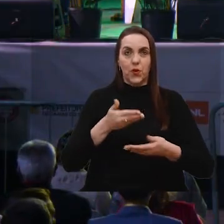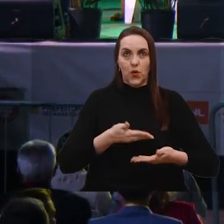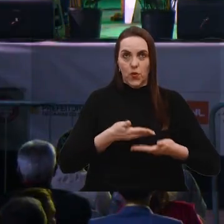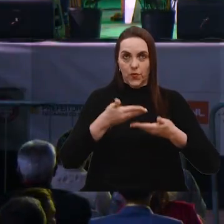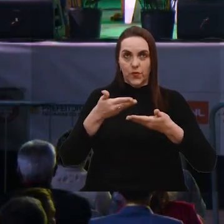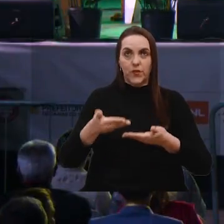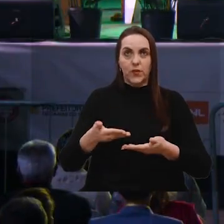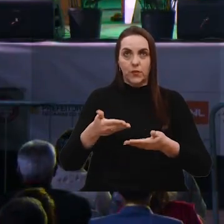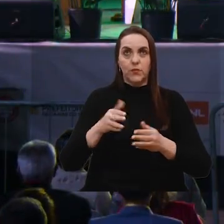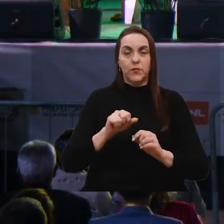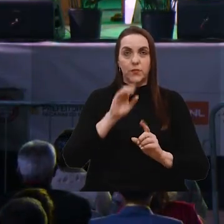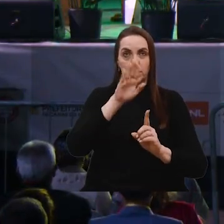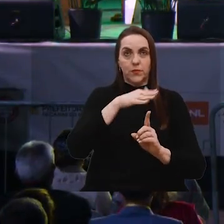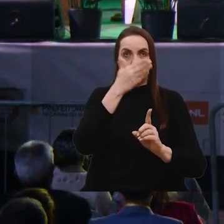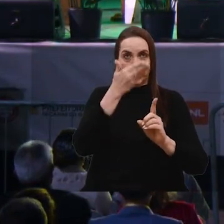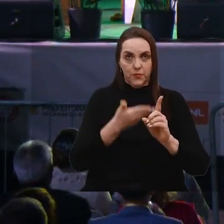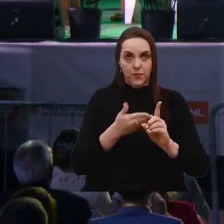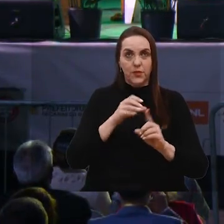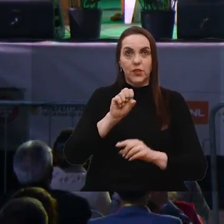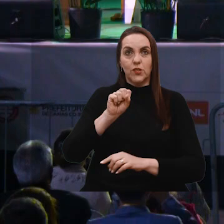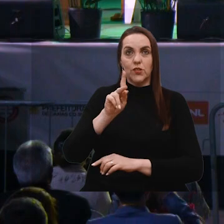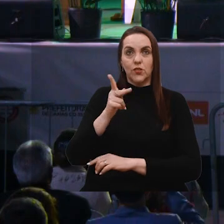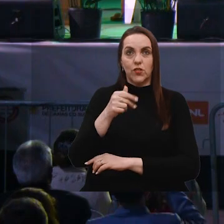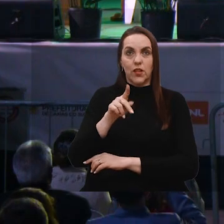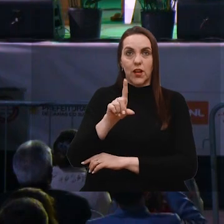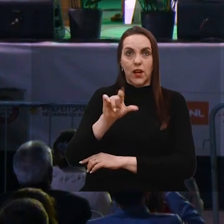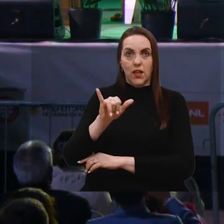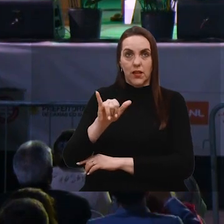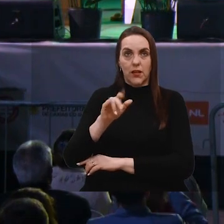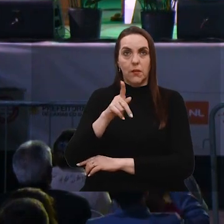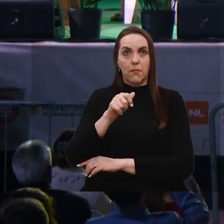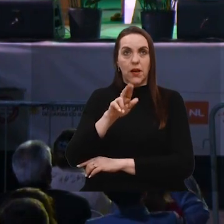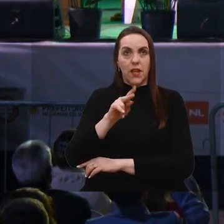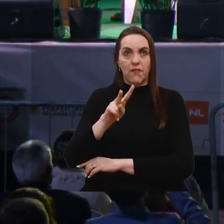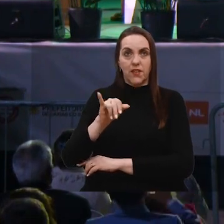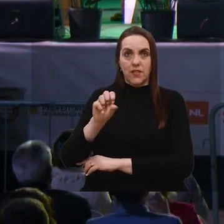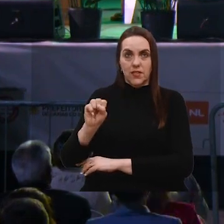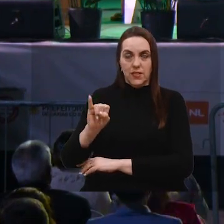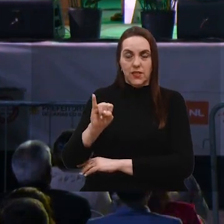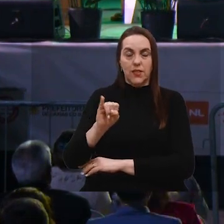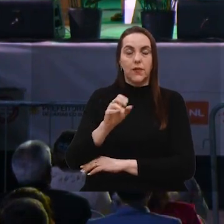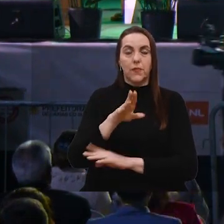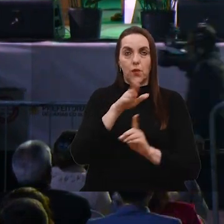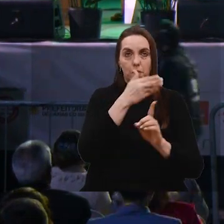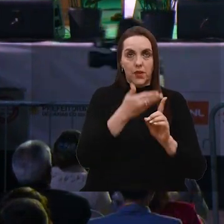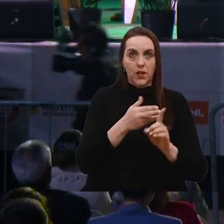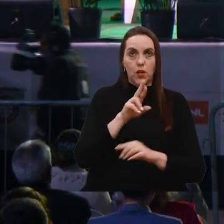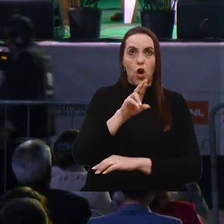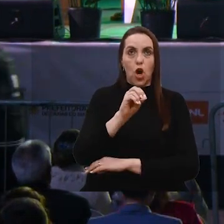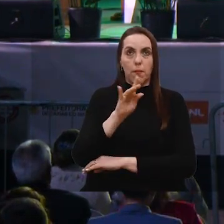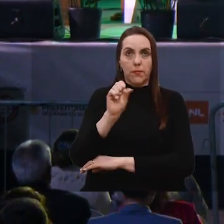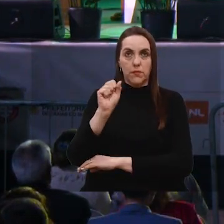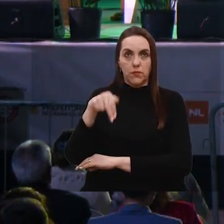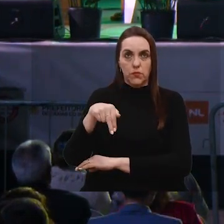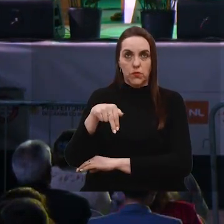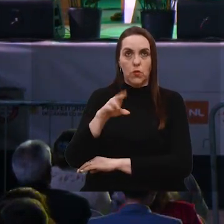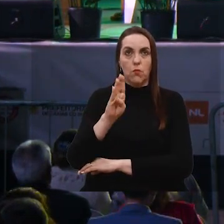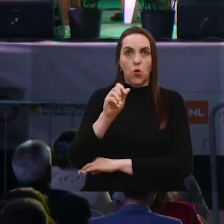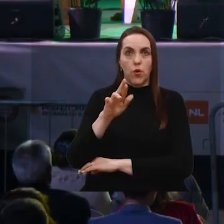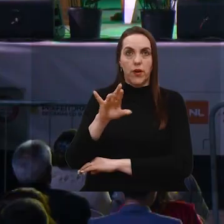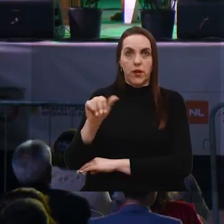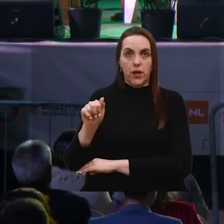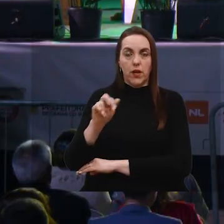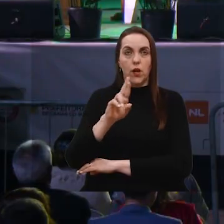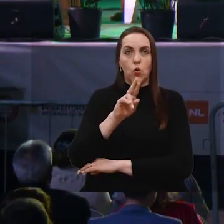Neste momento, convidamos a homenageada Shirley Paravisi e os homenageados Robson